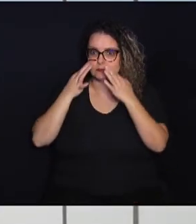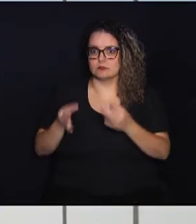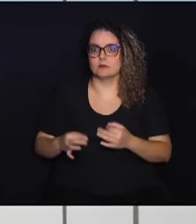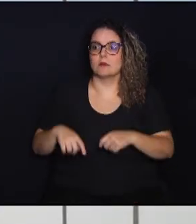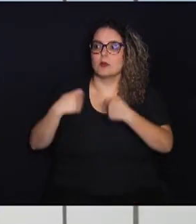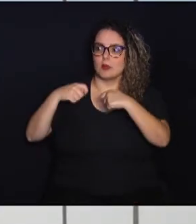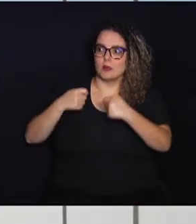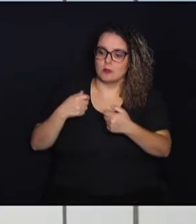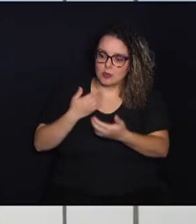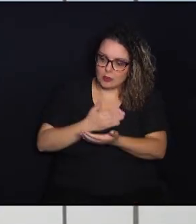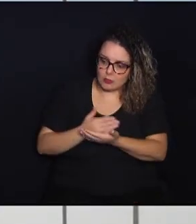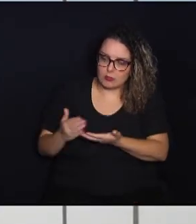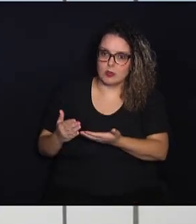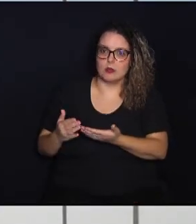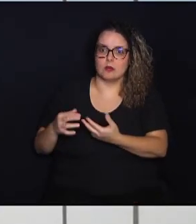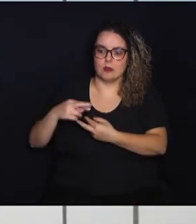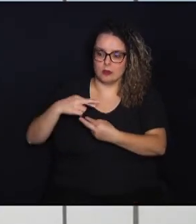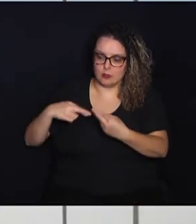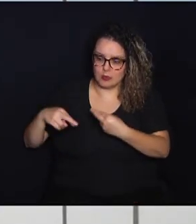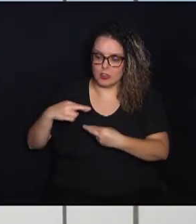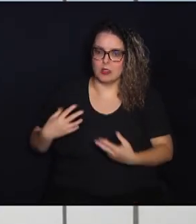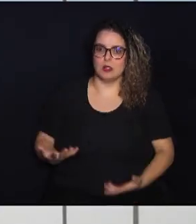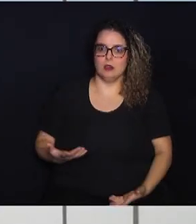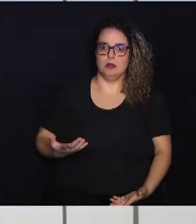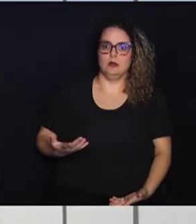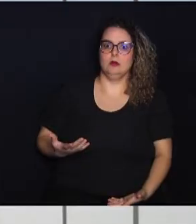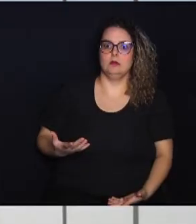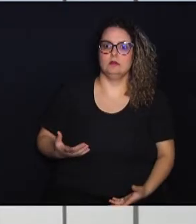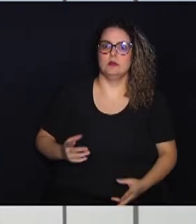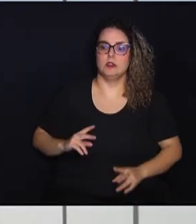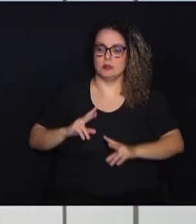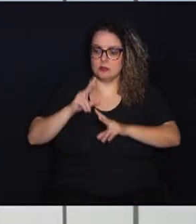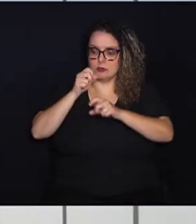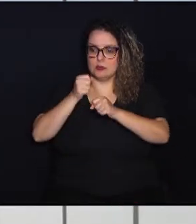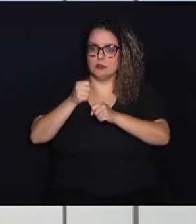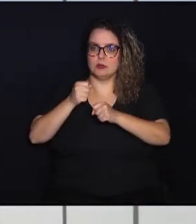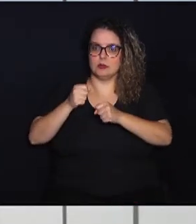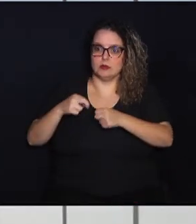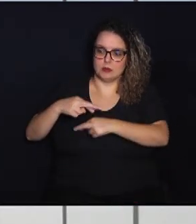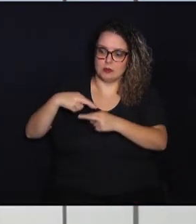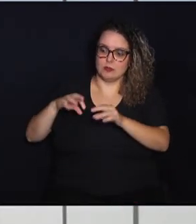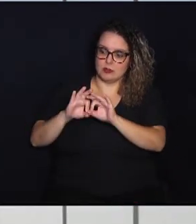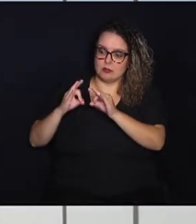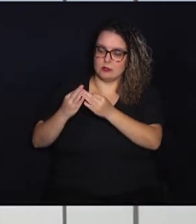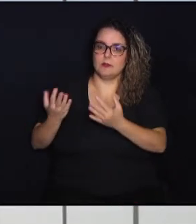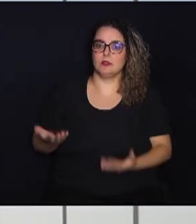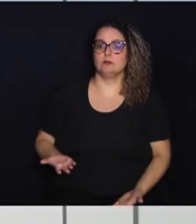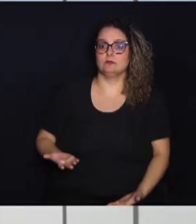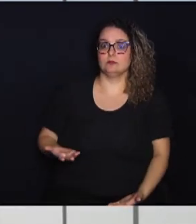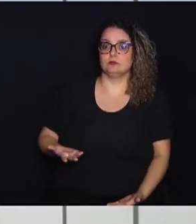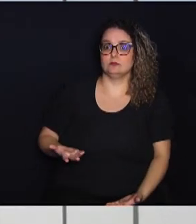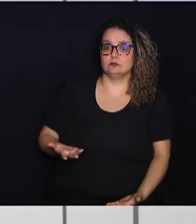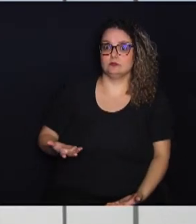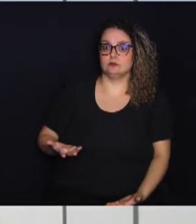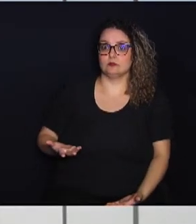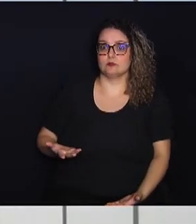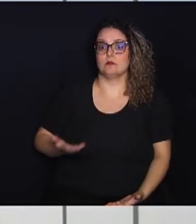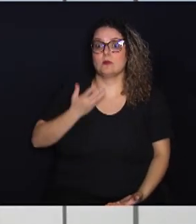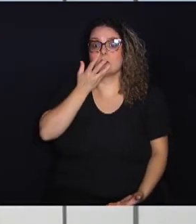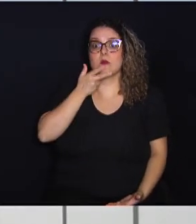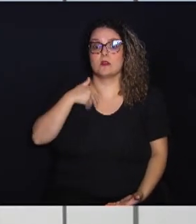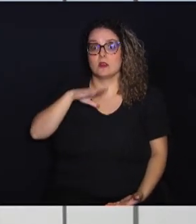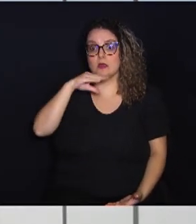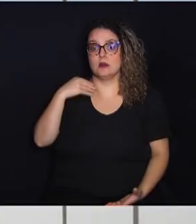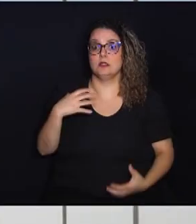precisa começar do vínculo, estabelecer essa fortificação de vínculo familiar, aonde as crianças e os adolescentes se